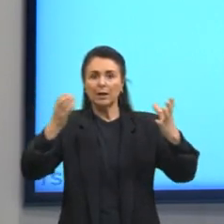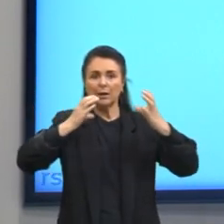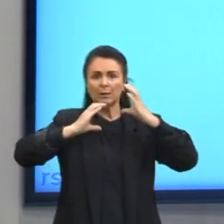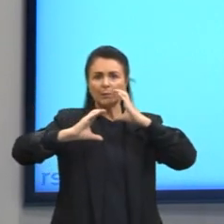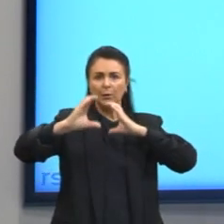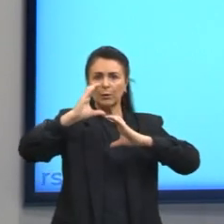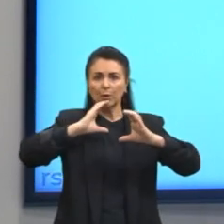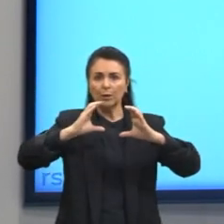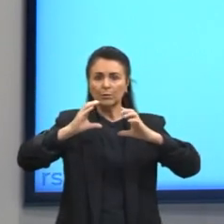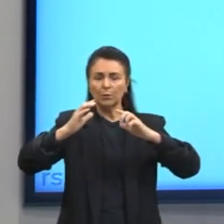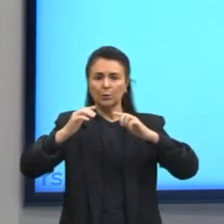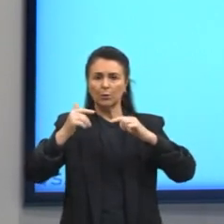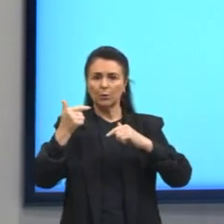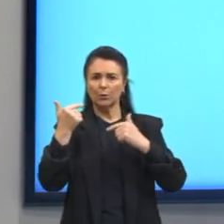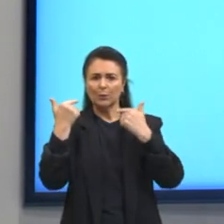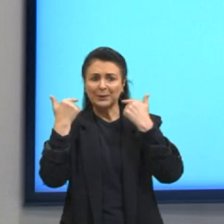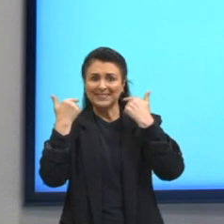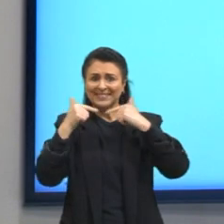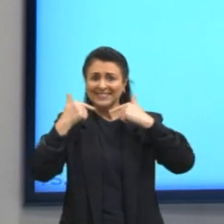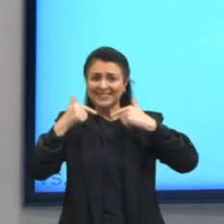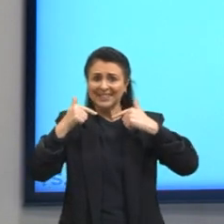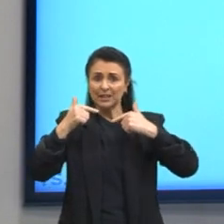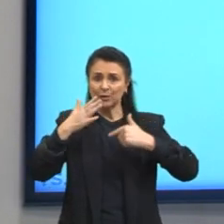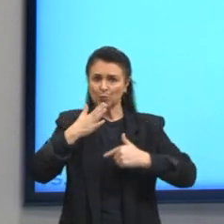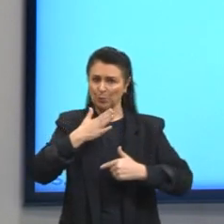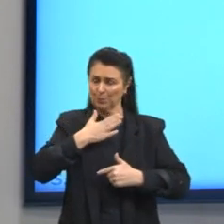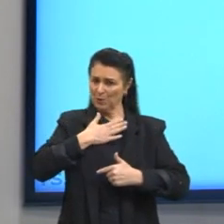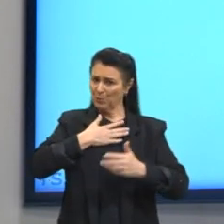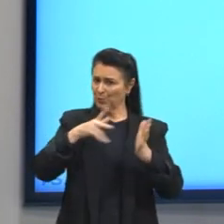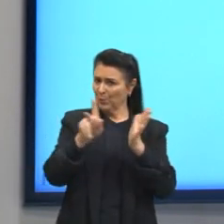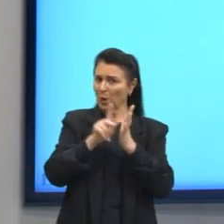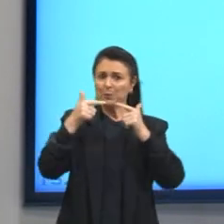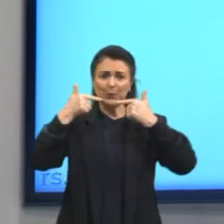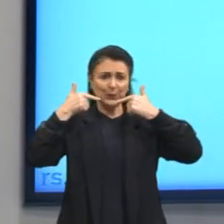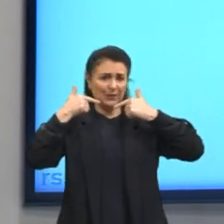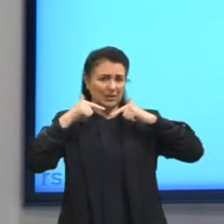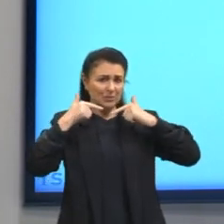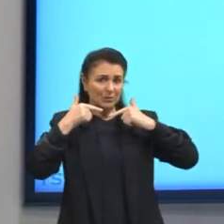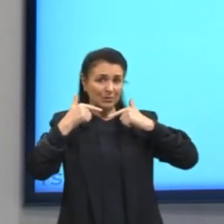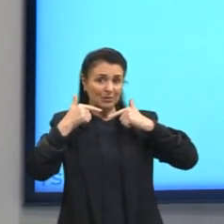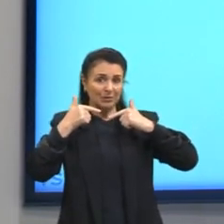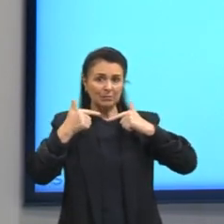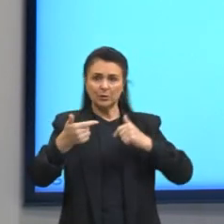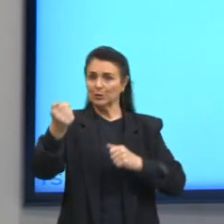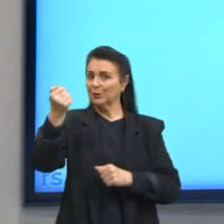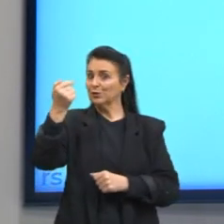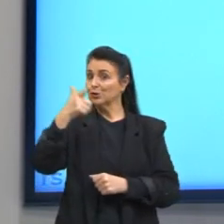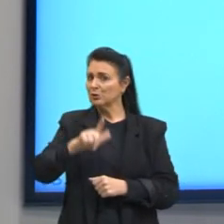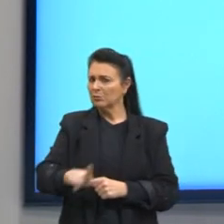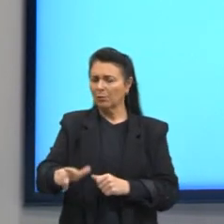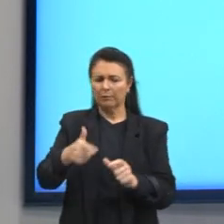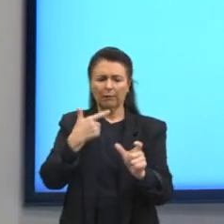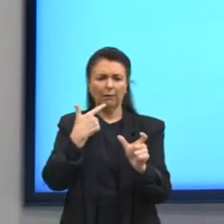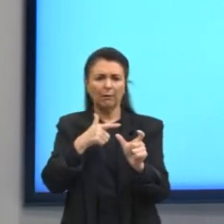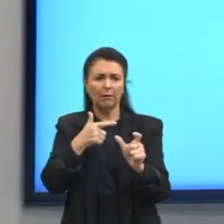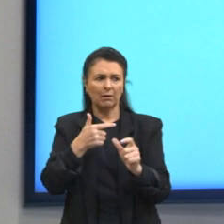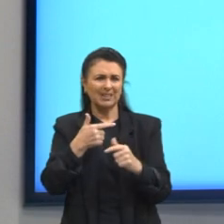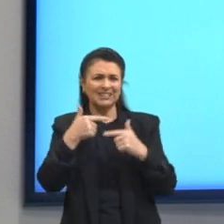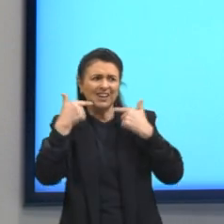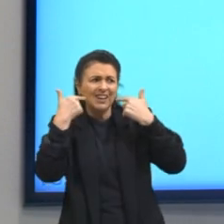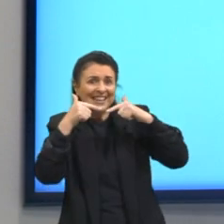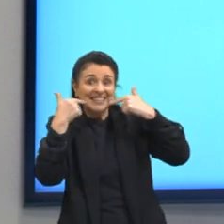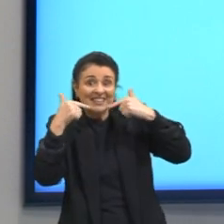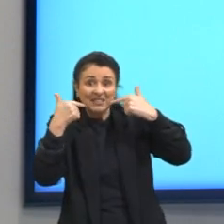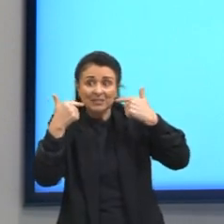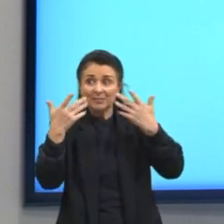pranto rir meu riso Olha a repetição aqui dos termos né se é rir obviamente